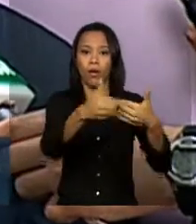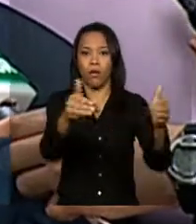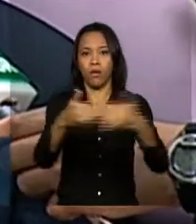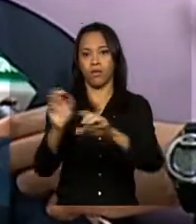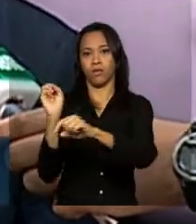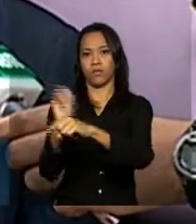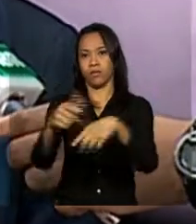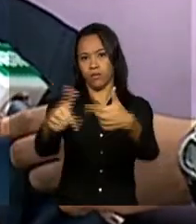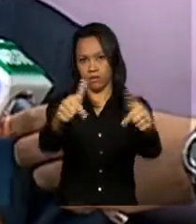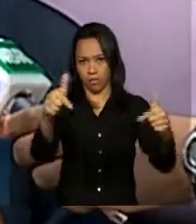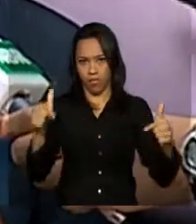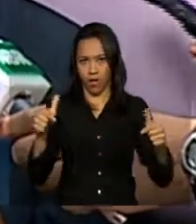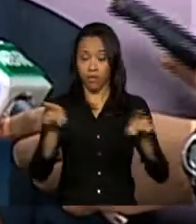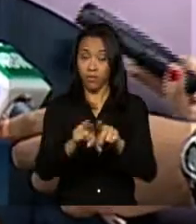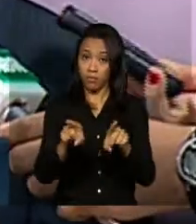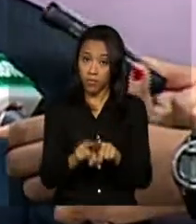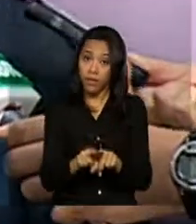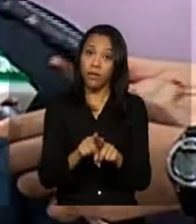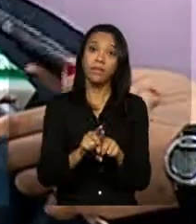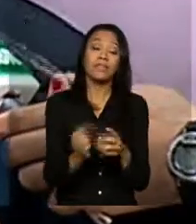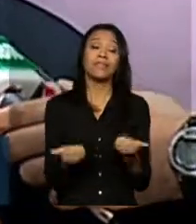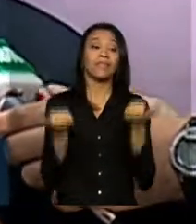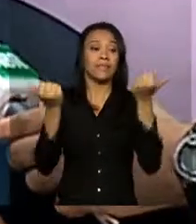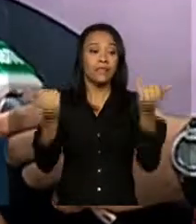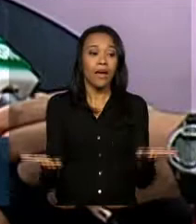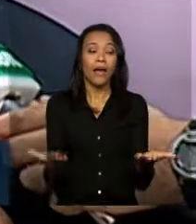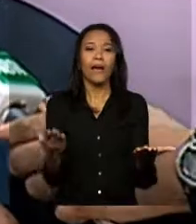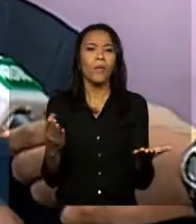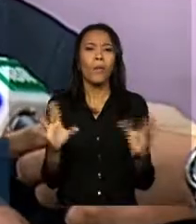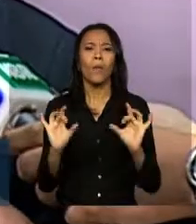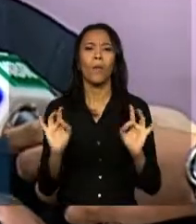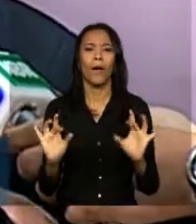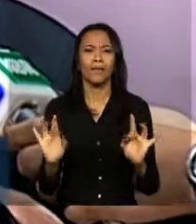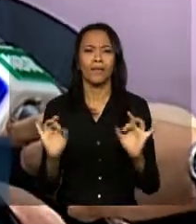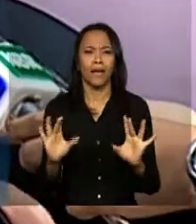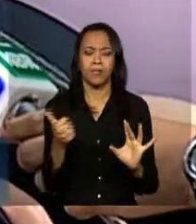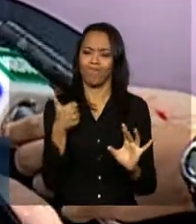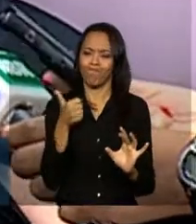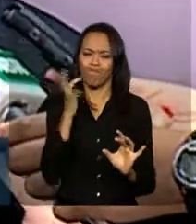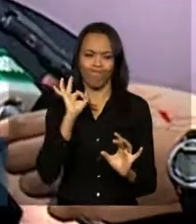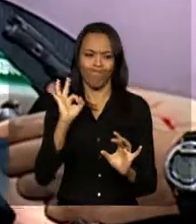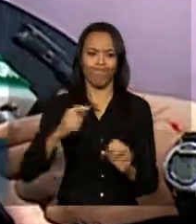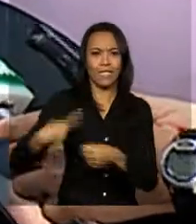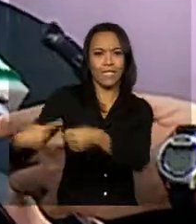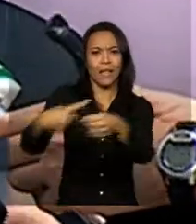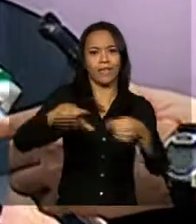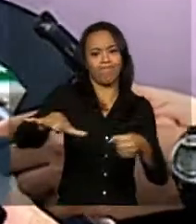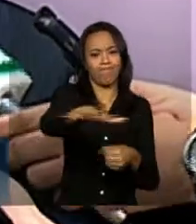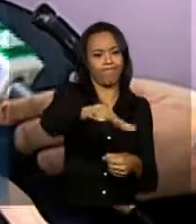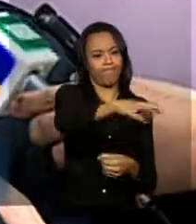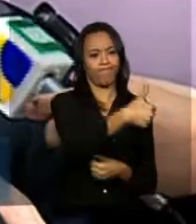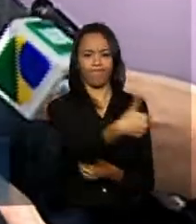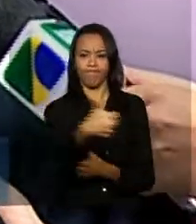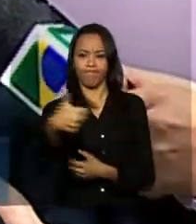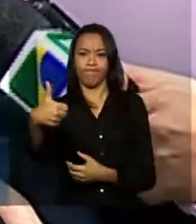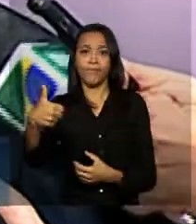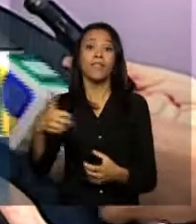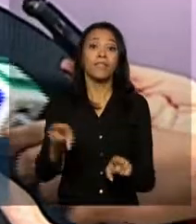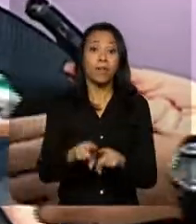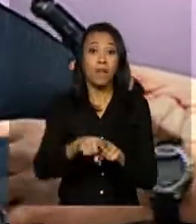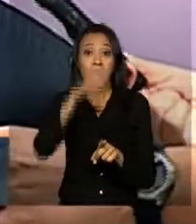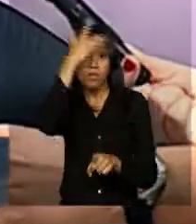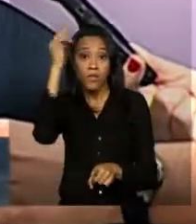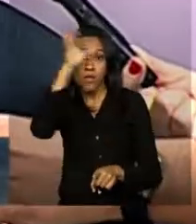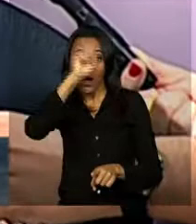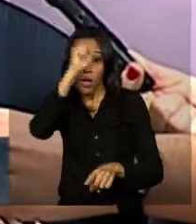mudarmos a qualidade dessas cidades com esses investimentos, a oportunidade de pessoas se